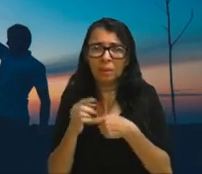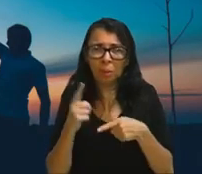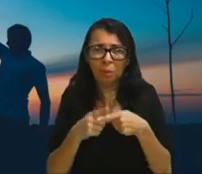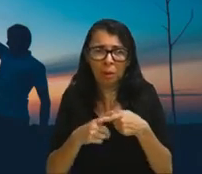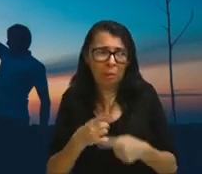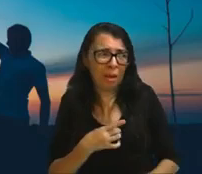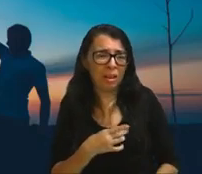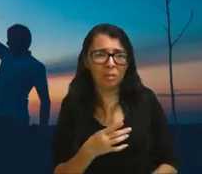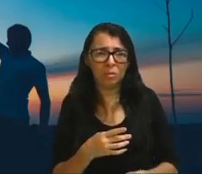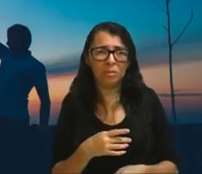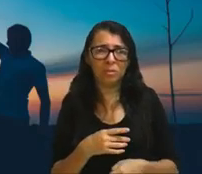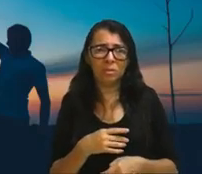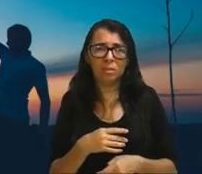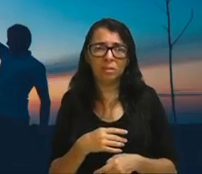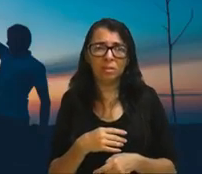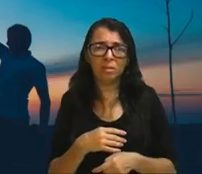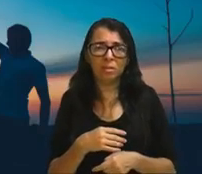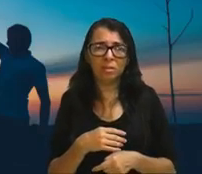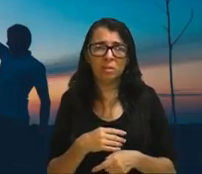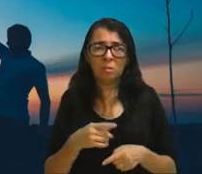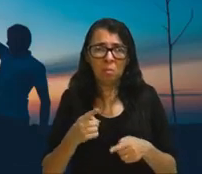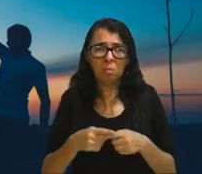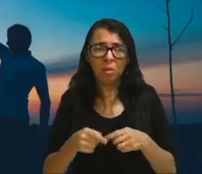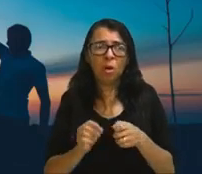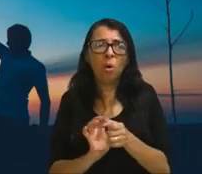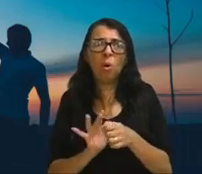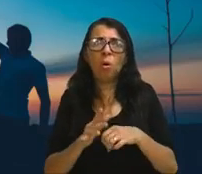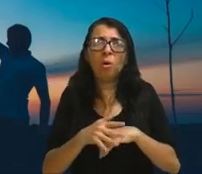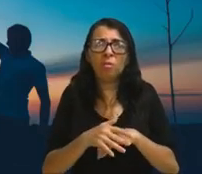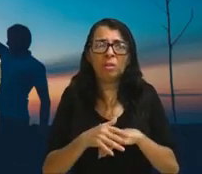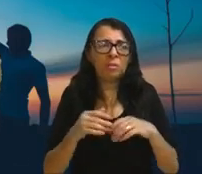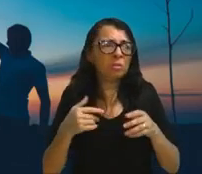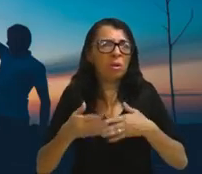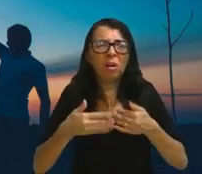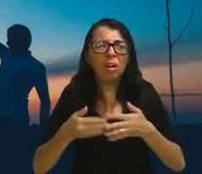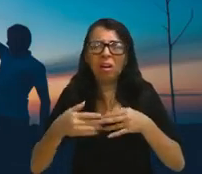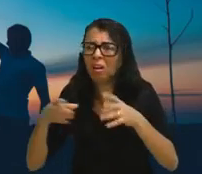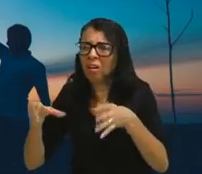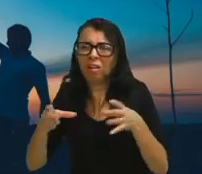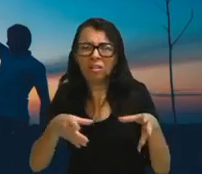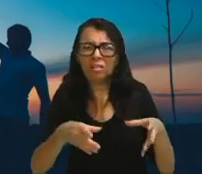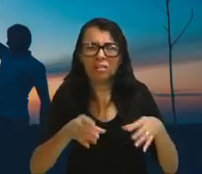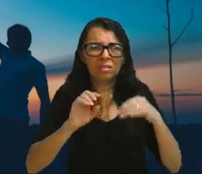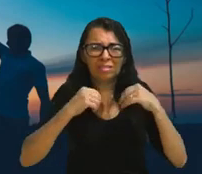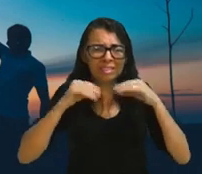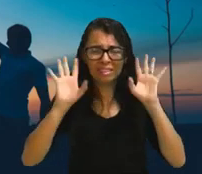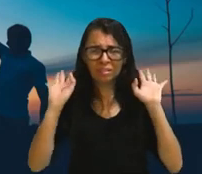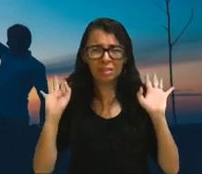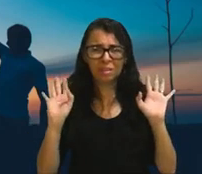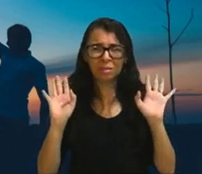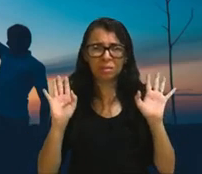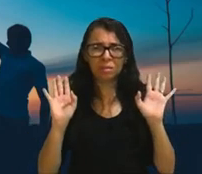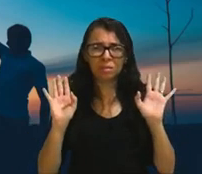refúgio. Faça de Deus um refúgio para a sua vida.